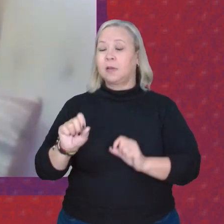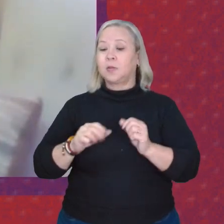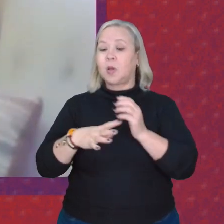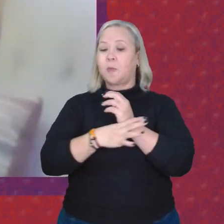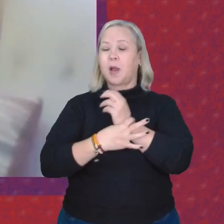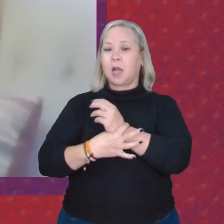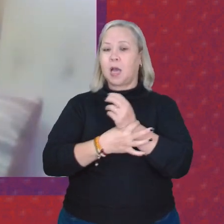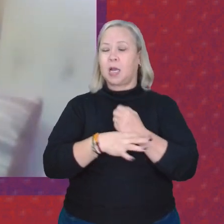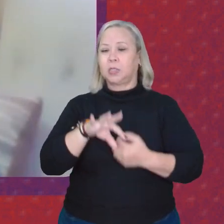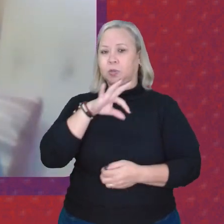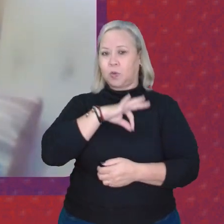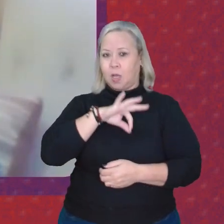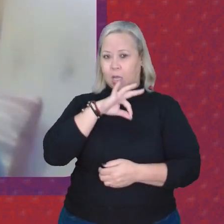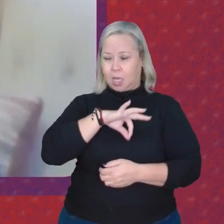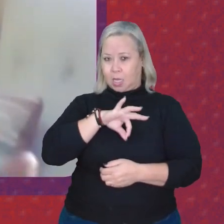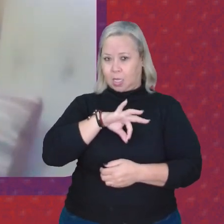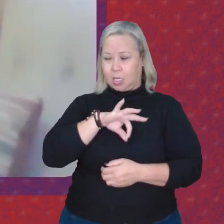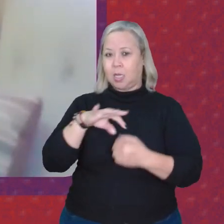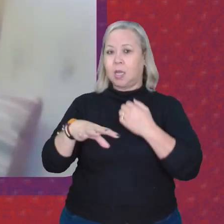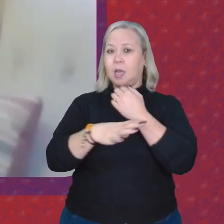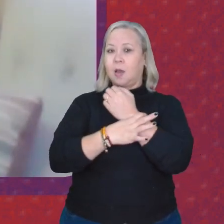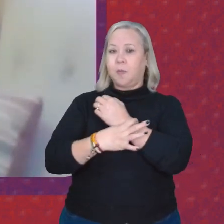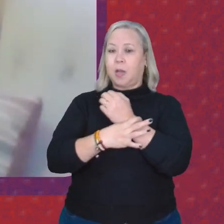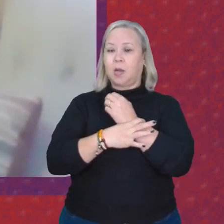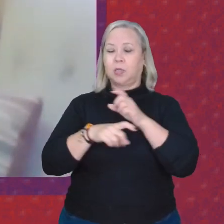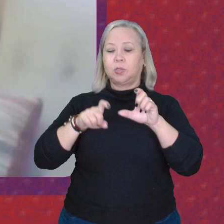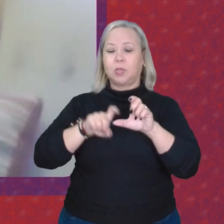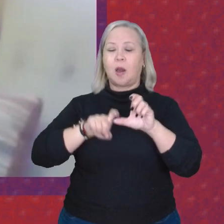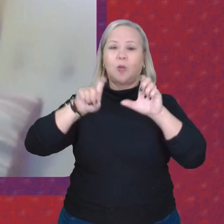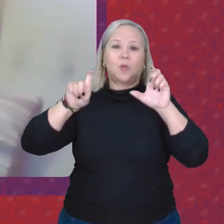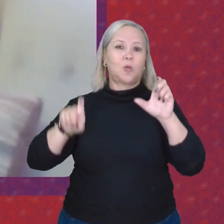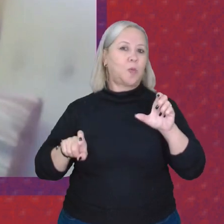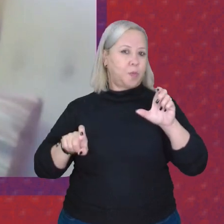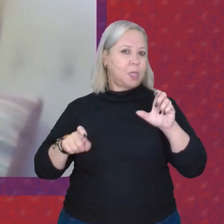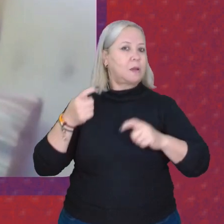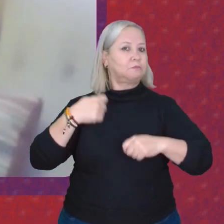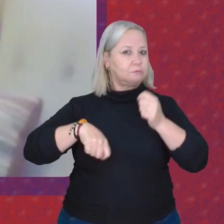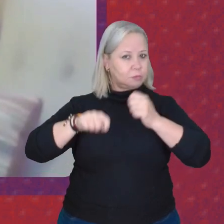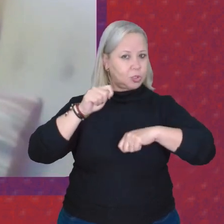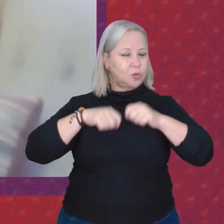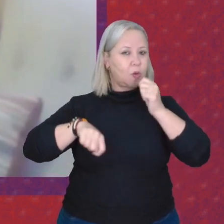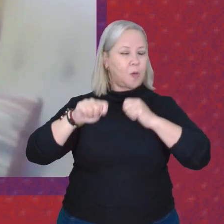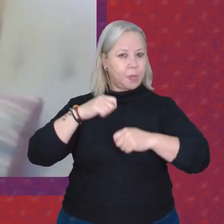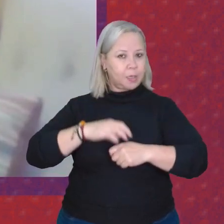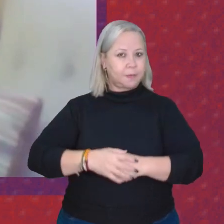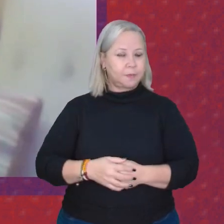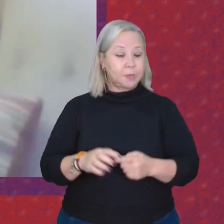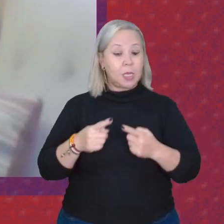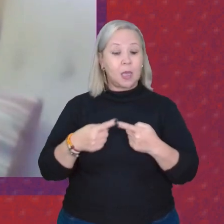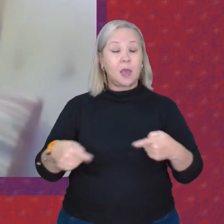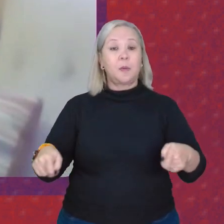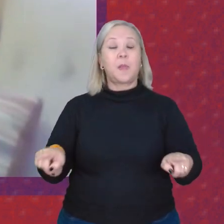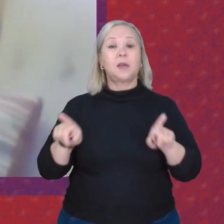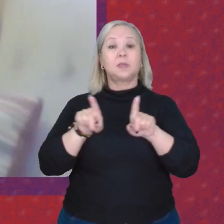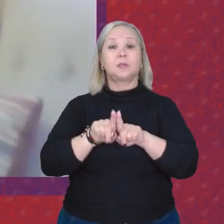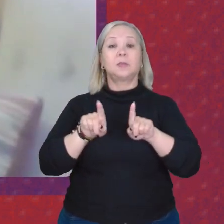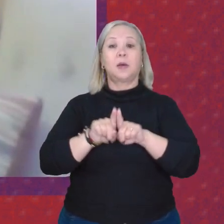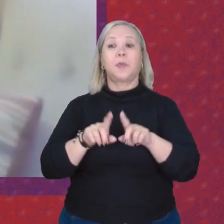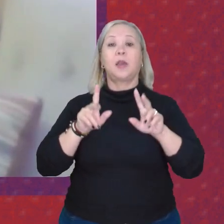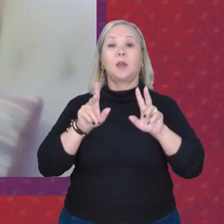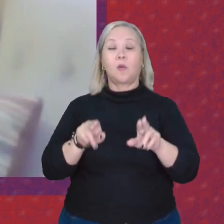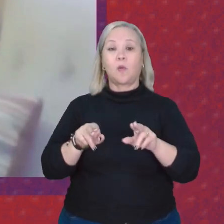uma renda, para garantir a sua autonomia econômica, mas também como